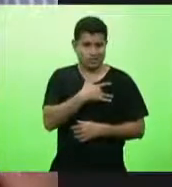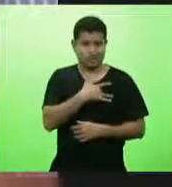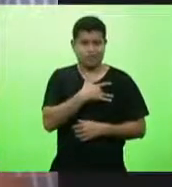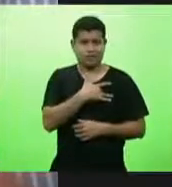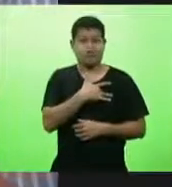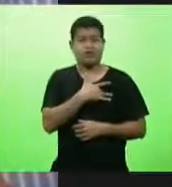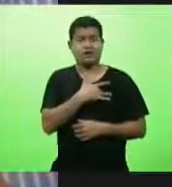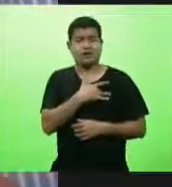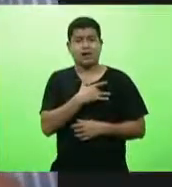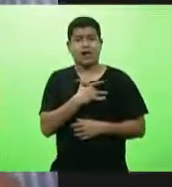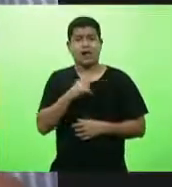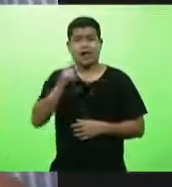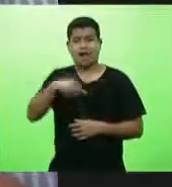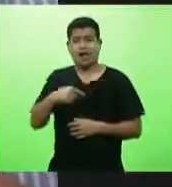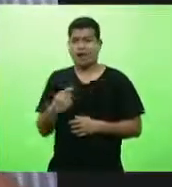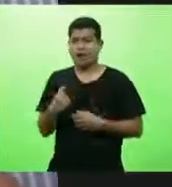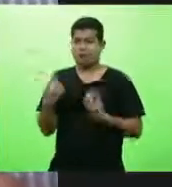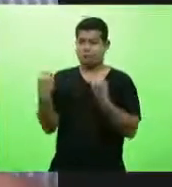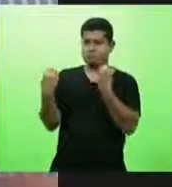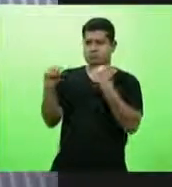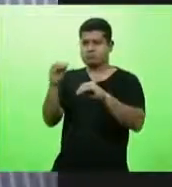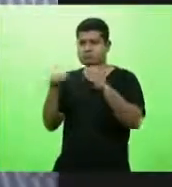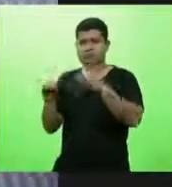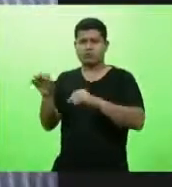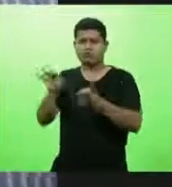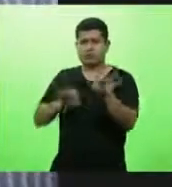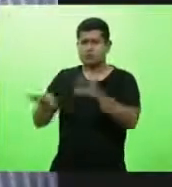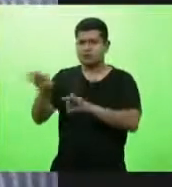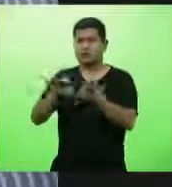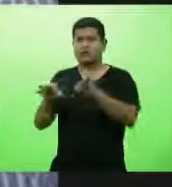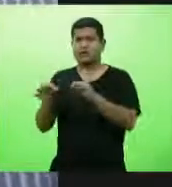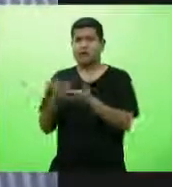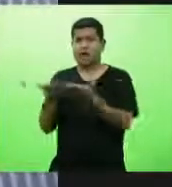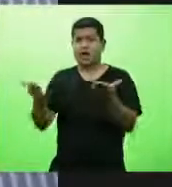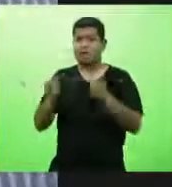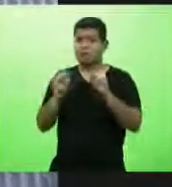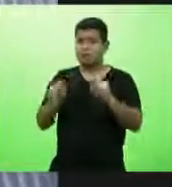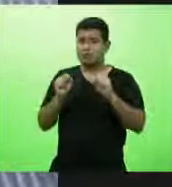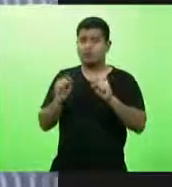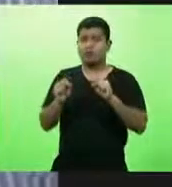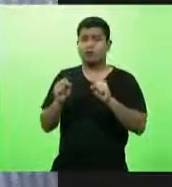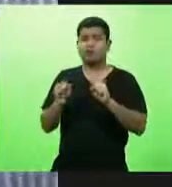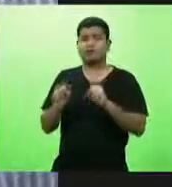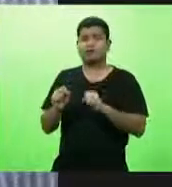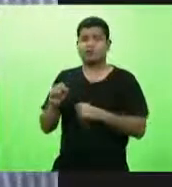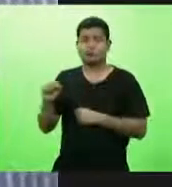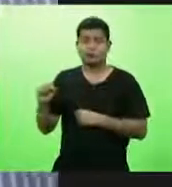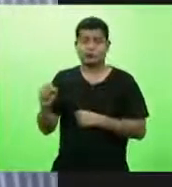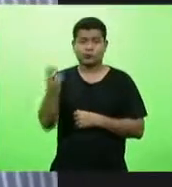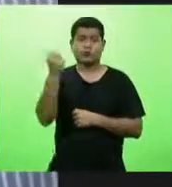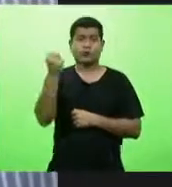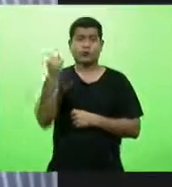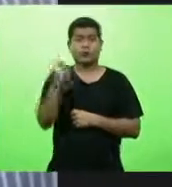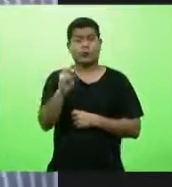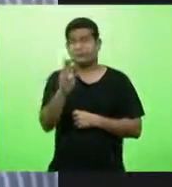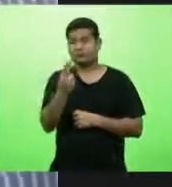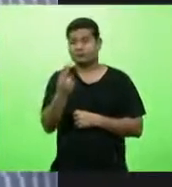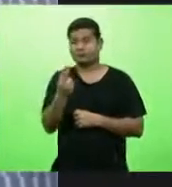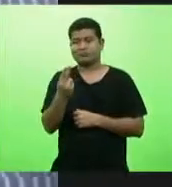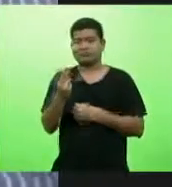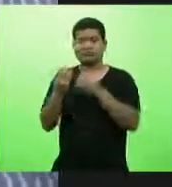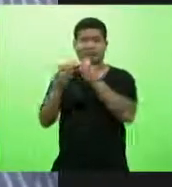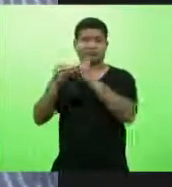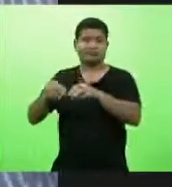que ela é implementada e que ela pode trazer sucesso ou que não. E